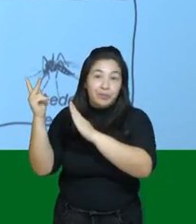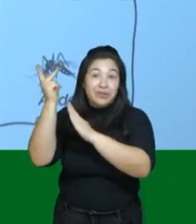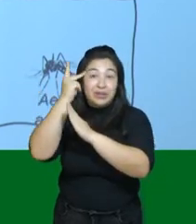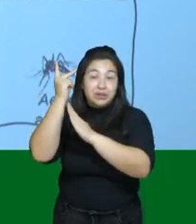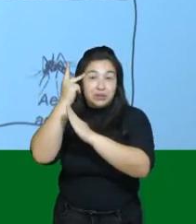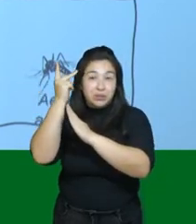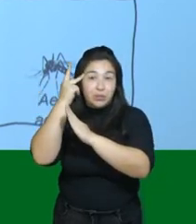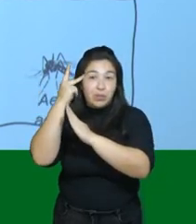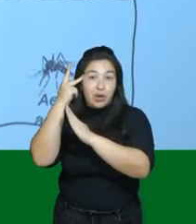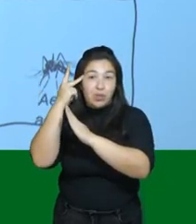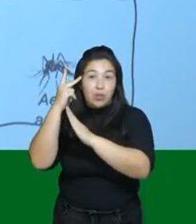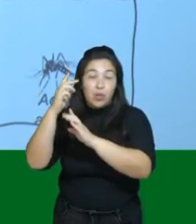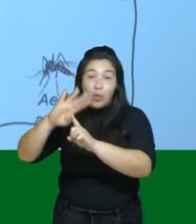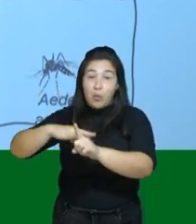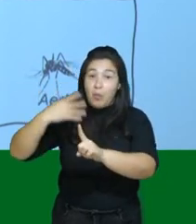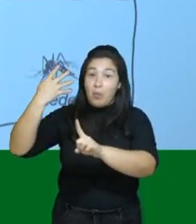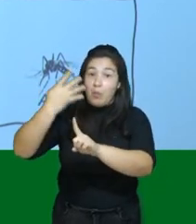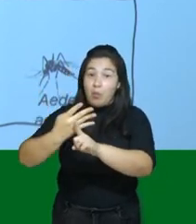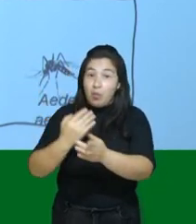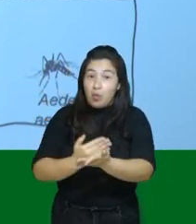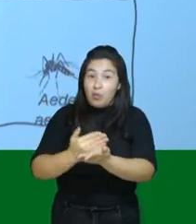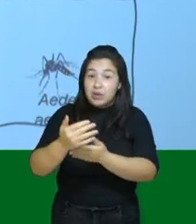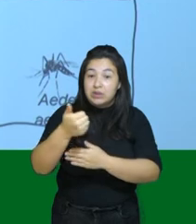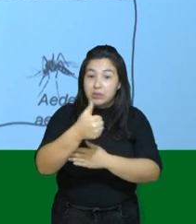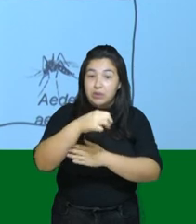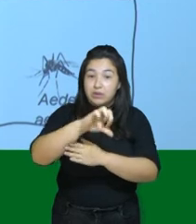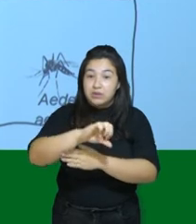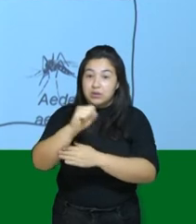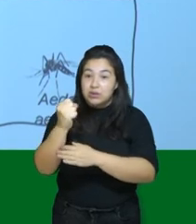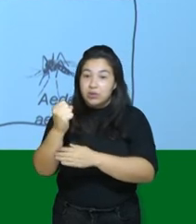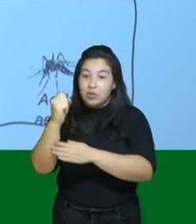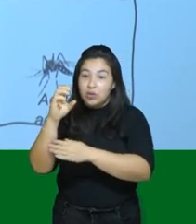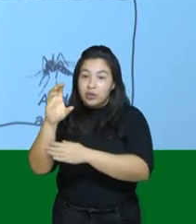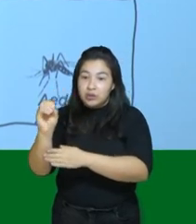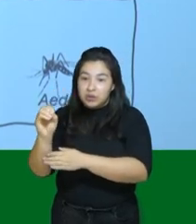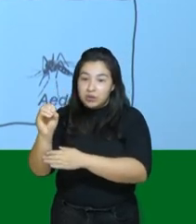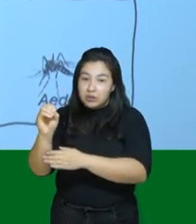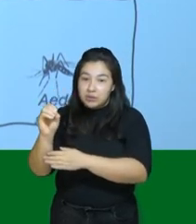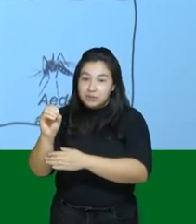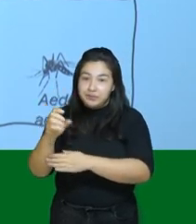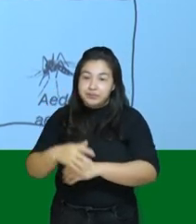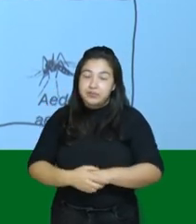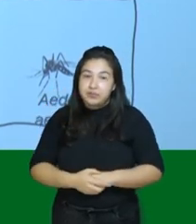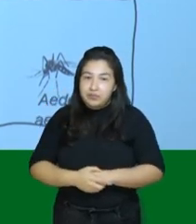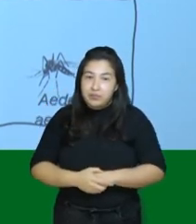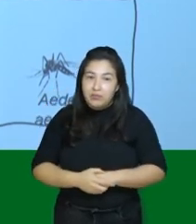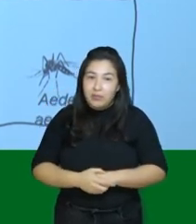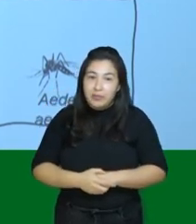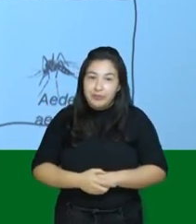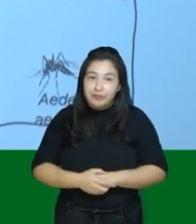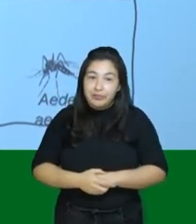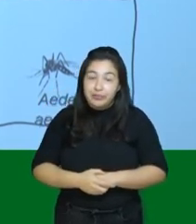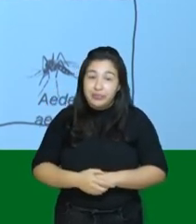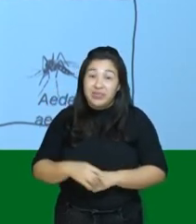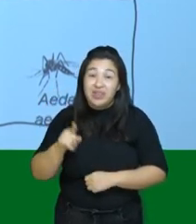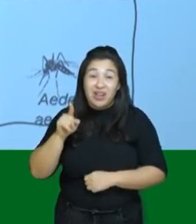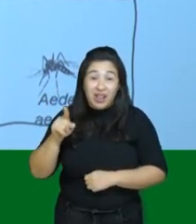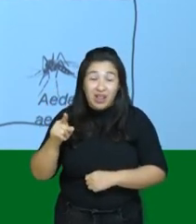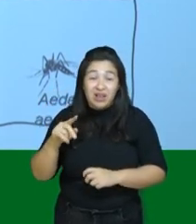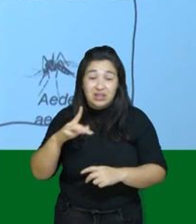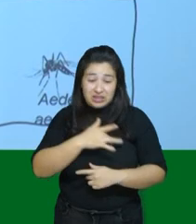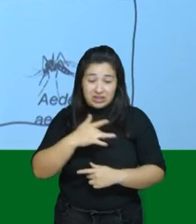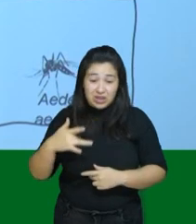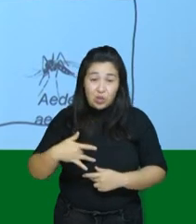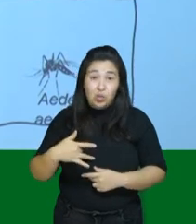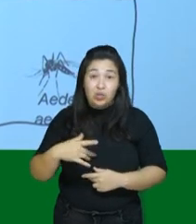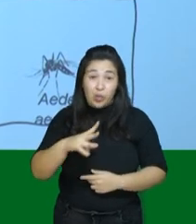quadruplicou desde 1980 em 40 anos, tá? Então, isso tem um efeito muito grande na saúde